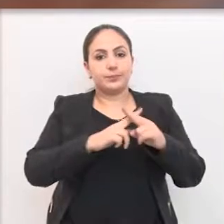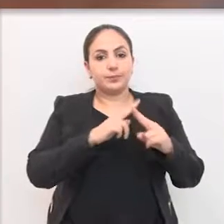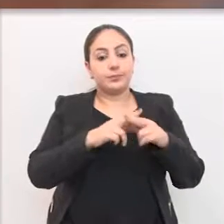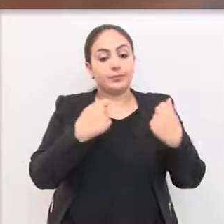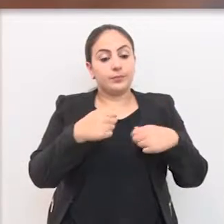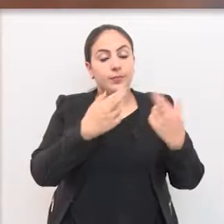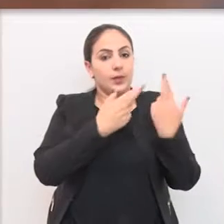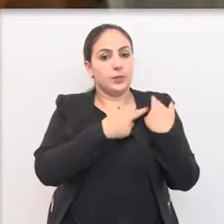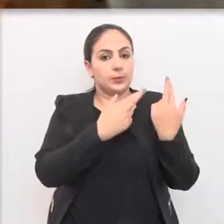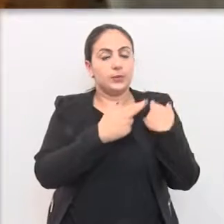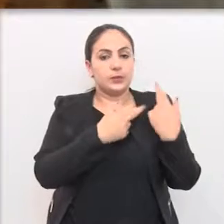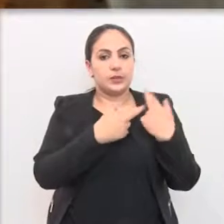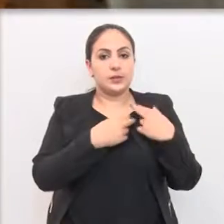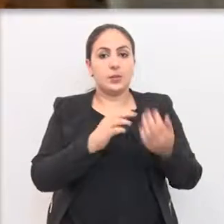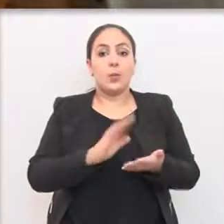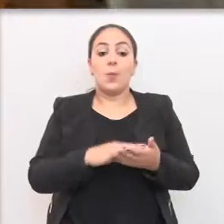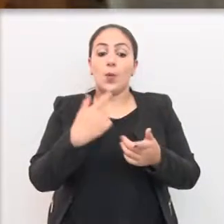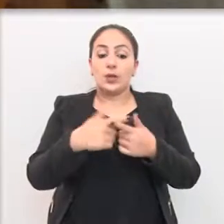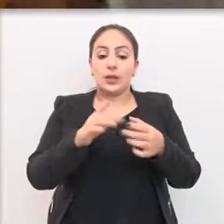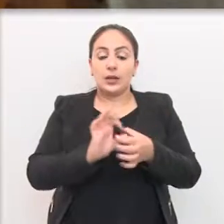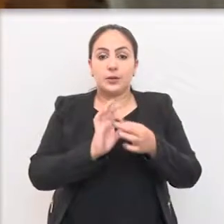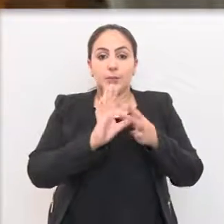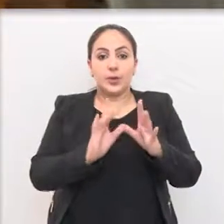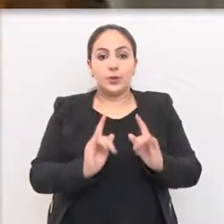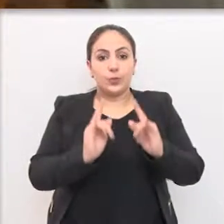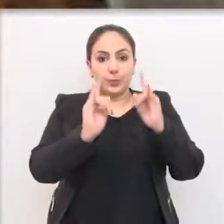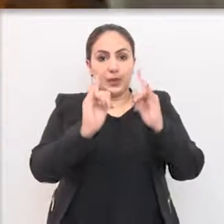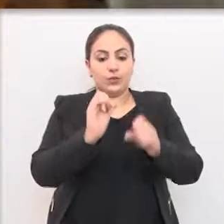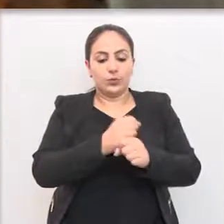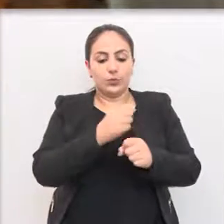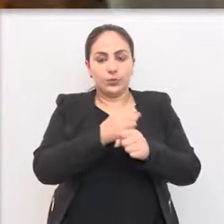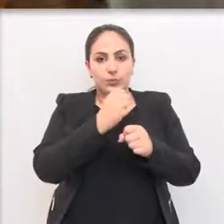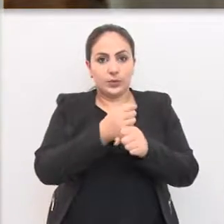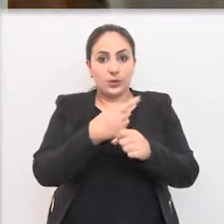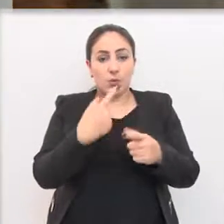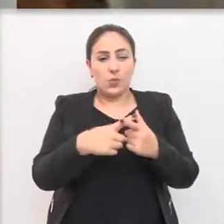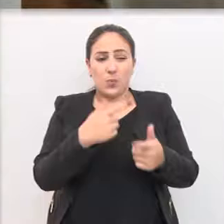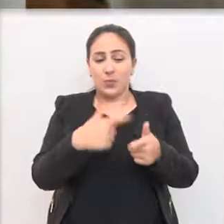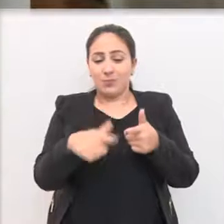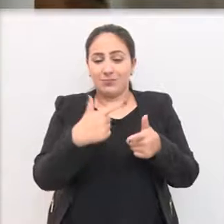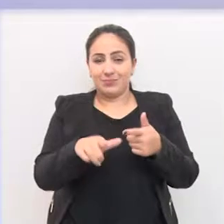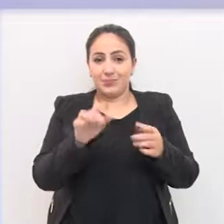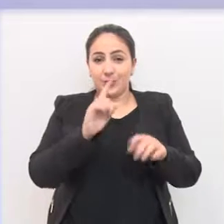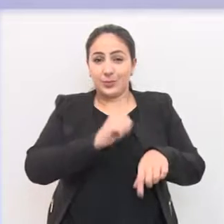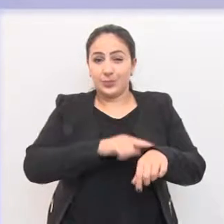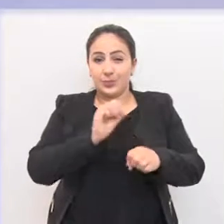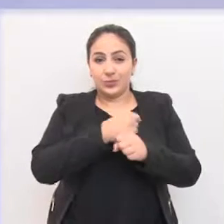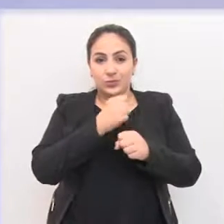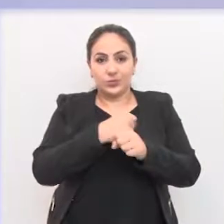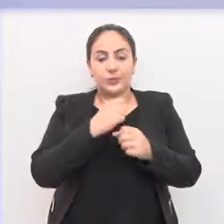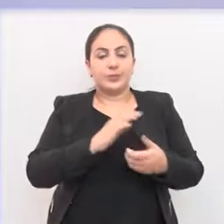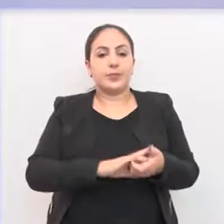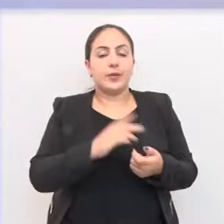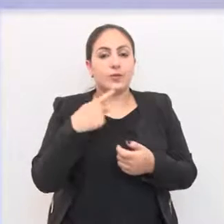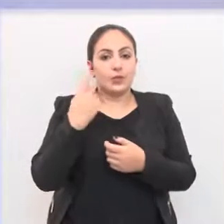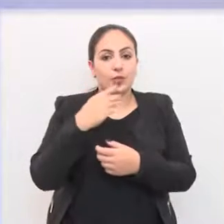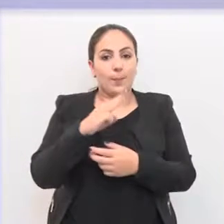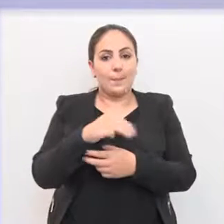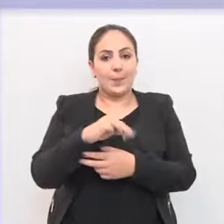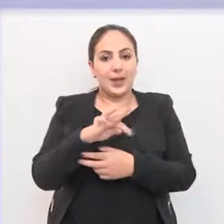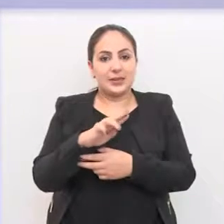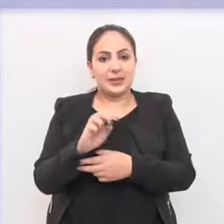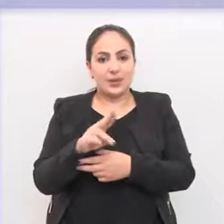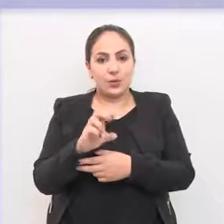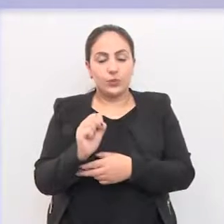serem responsabilizadas por admitir que um prédio seja construído com vícios de construção. Vereador Matheus Vespe